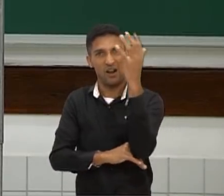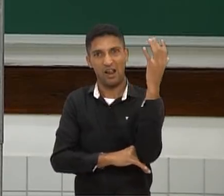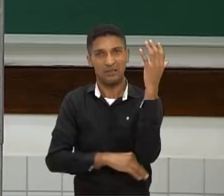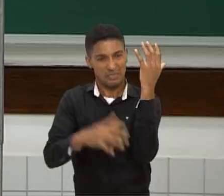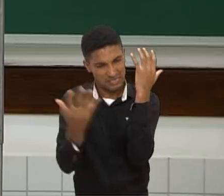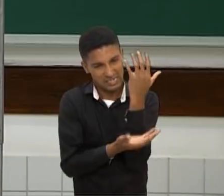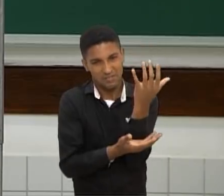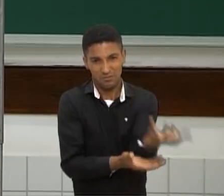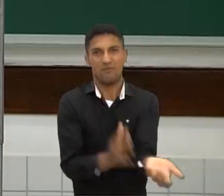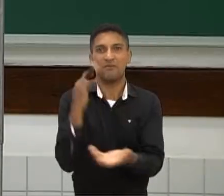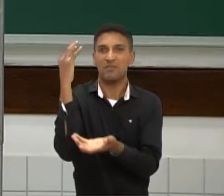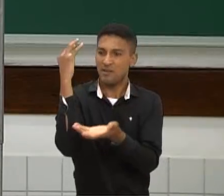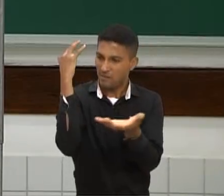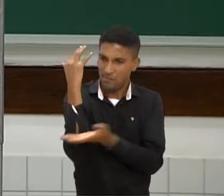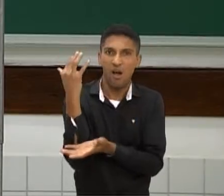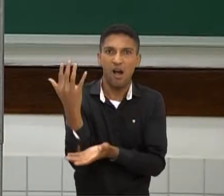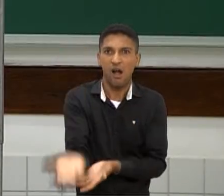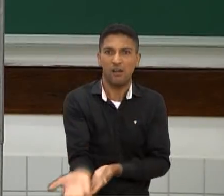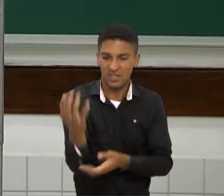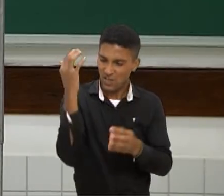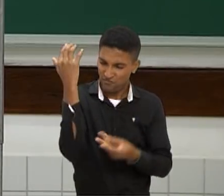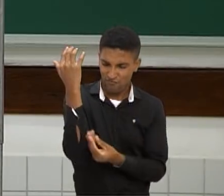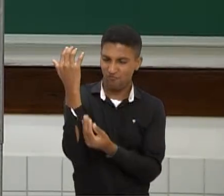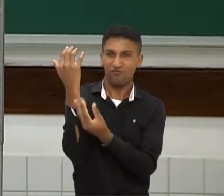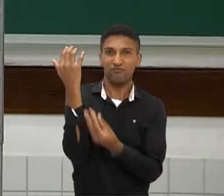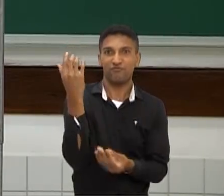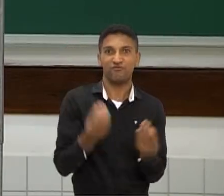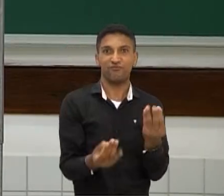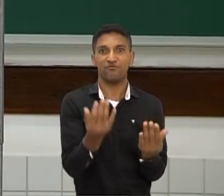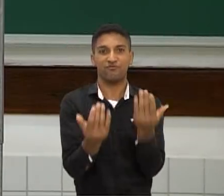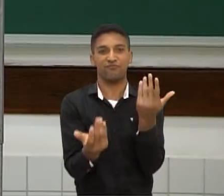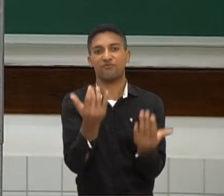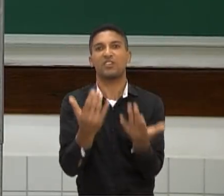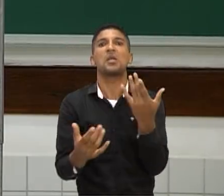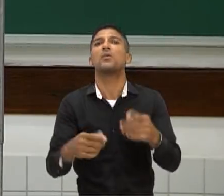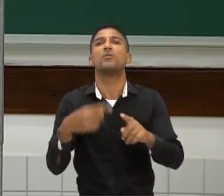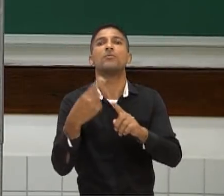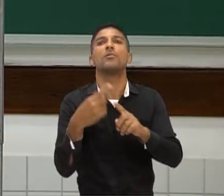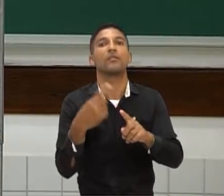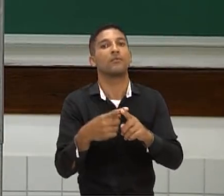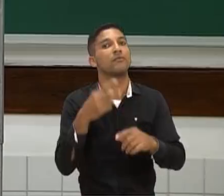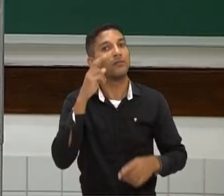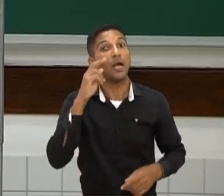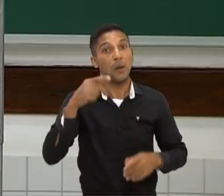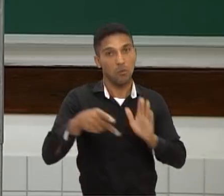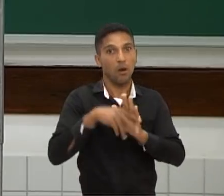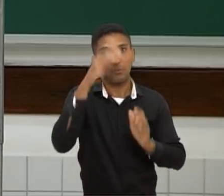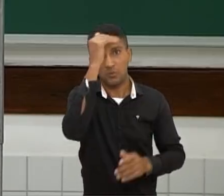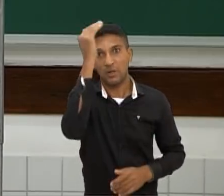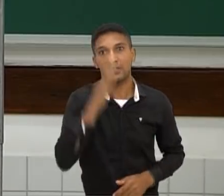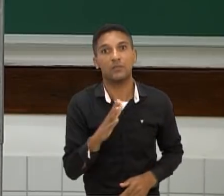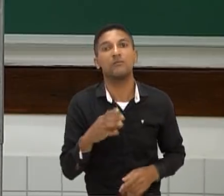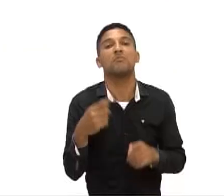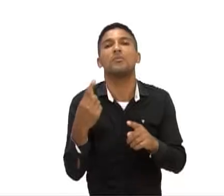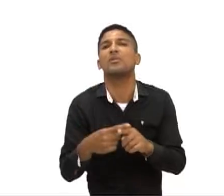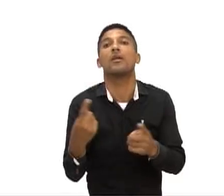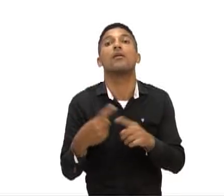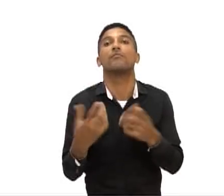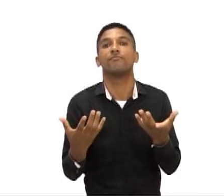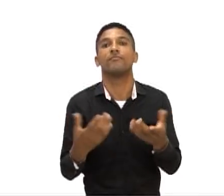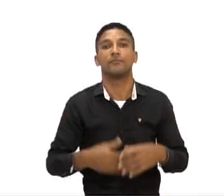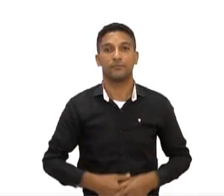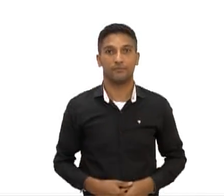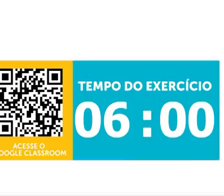lembrar vocês de qual é a resposta correta. Vou dar um tempinho para vocês e eu já volto para que a gente corrija.